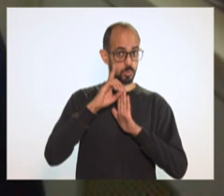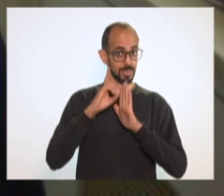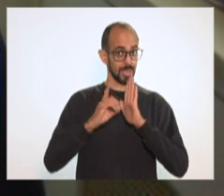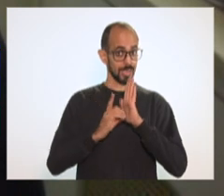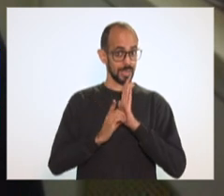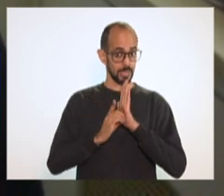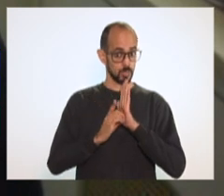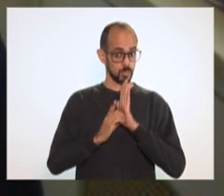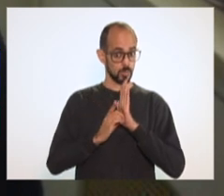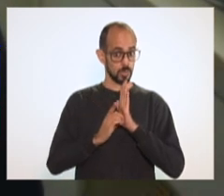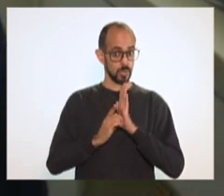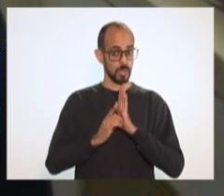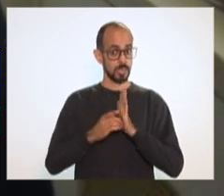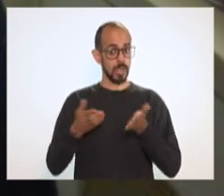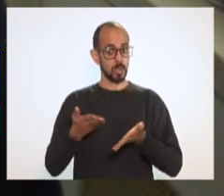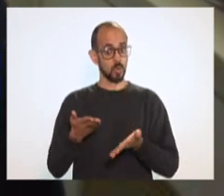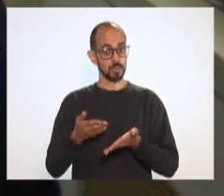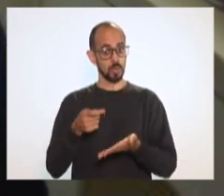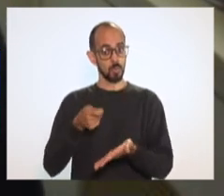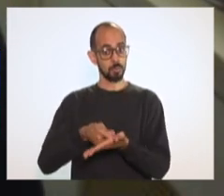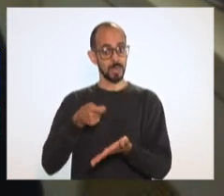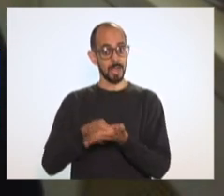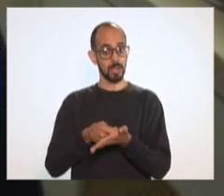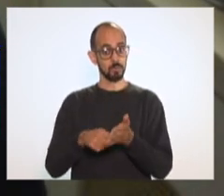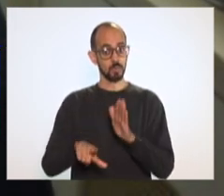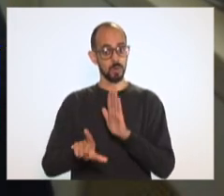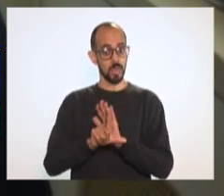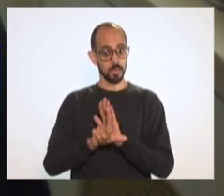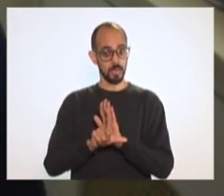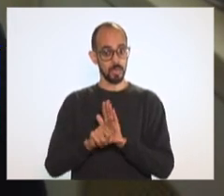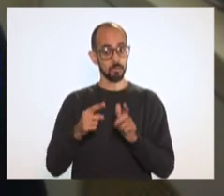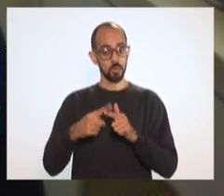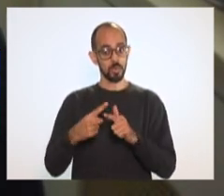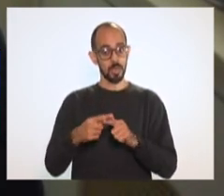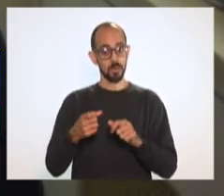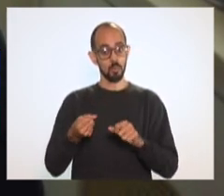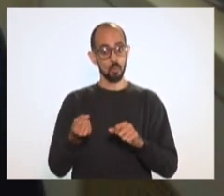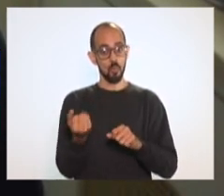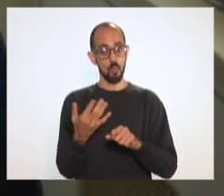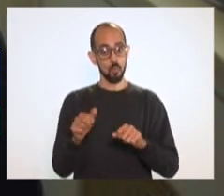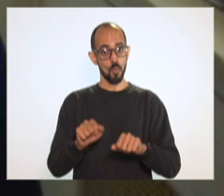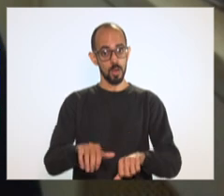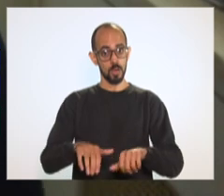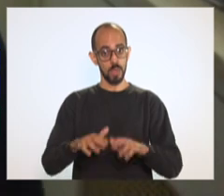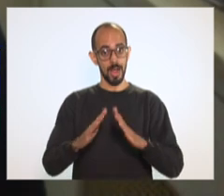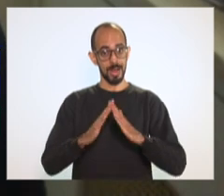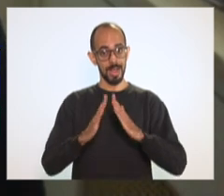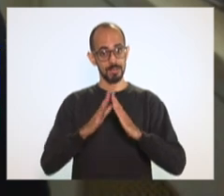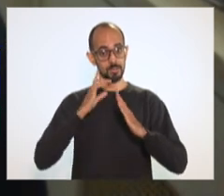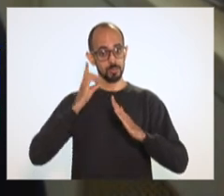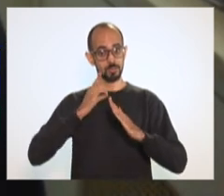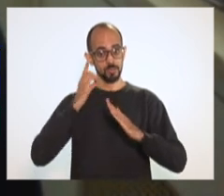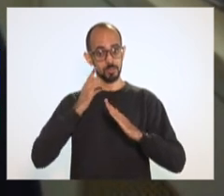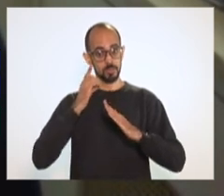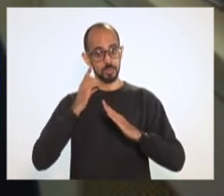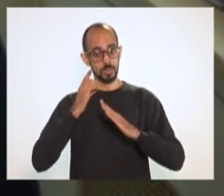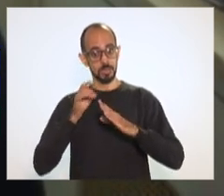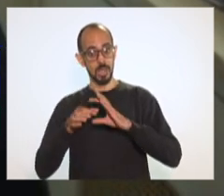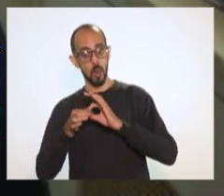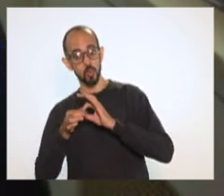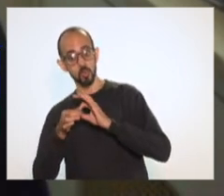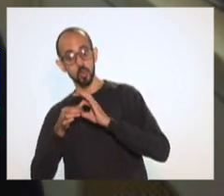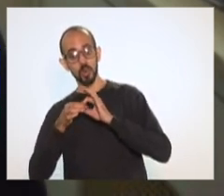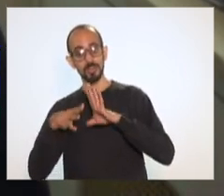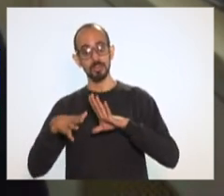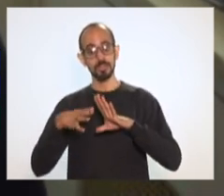a ser obrigado por lei. Então, quando a Assembleia define que ele vai ser internalizado, ele autoriza a internalizar